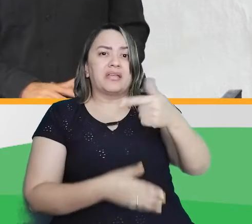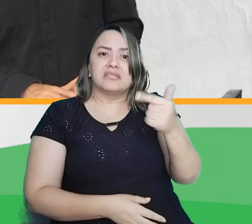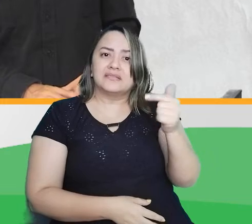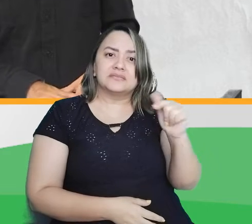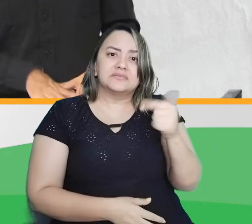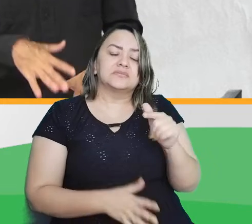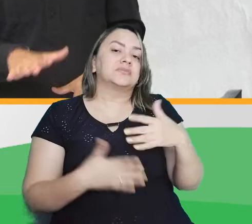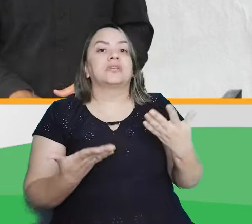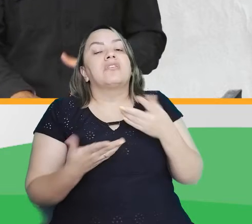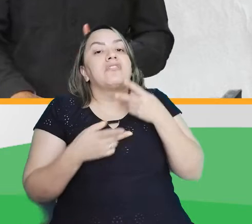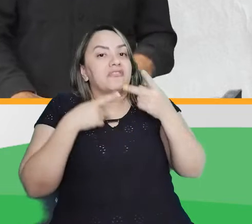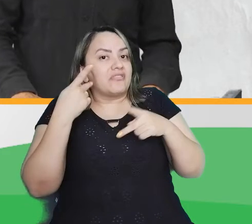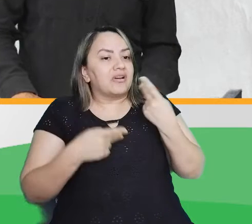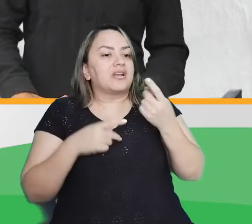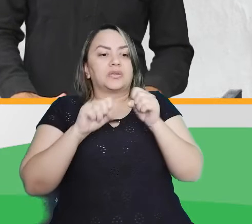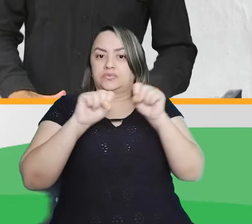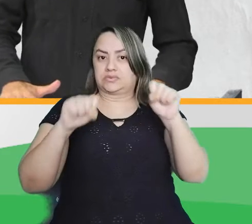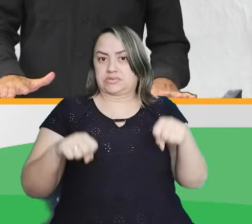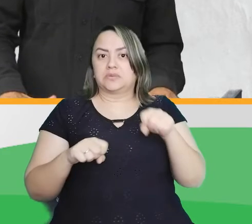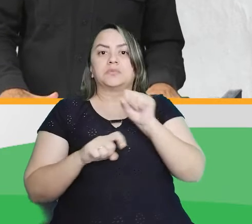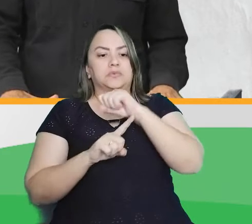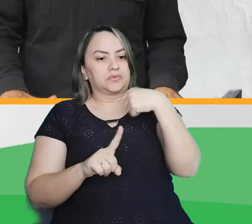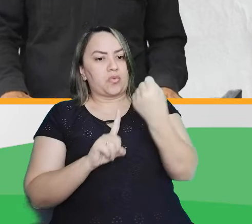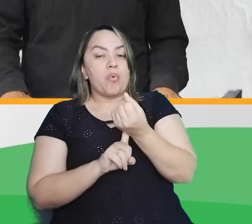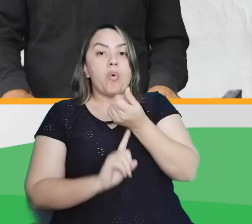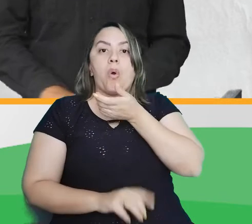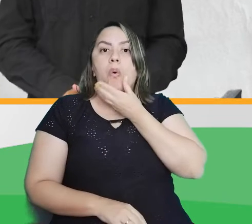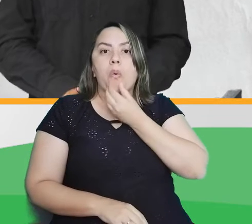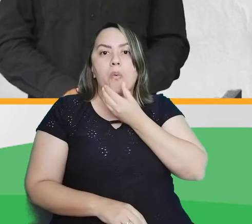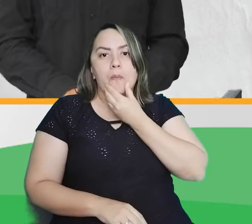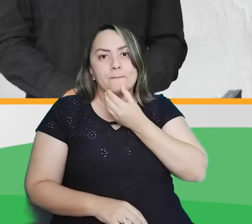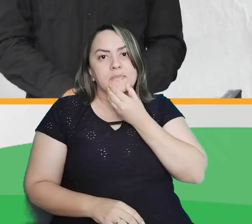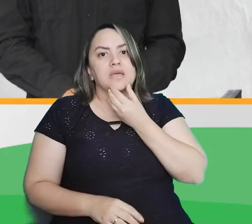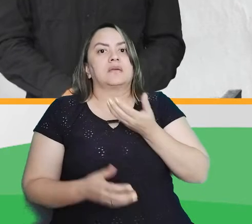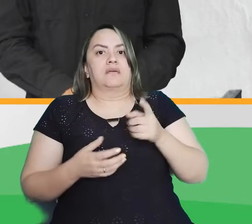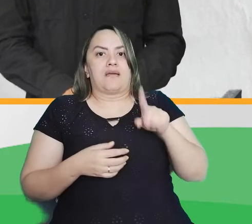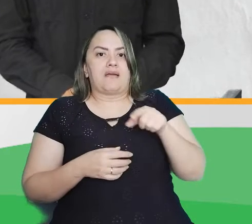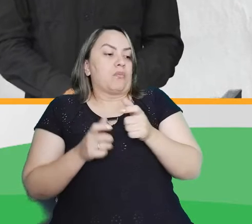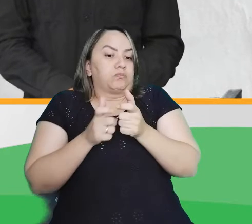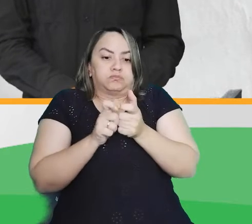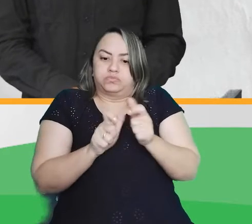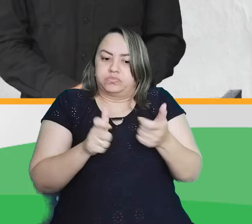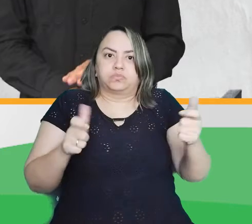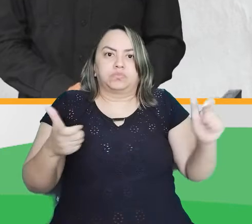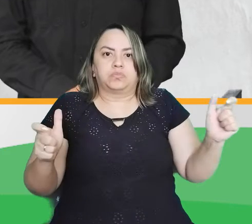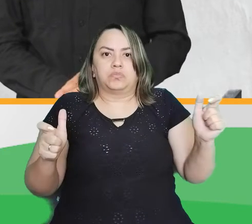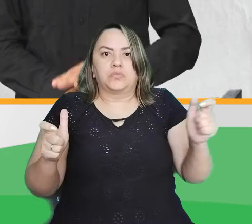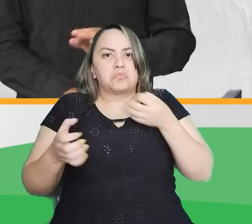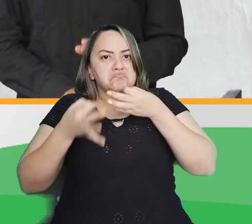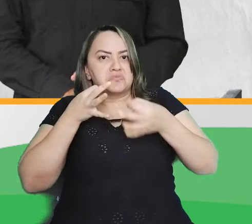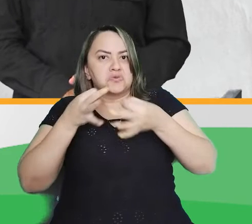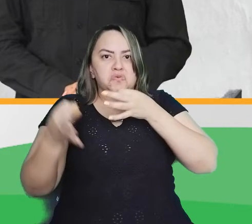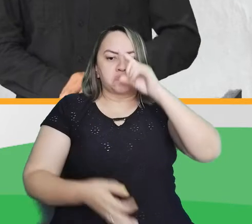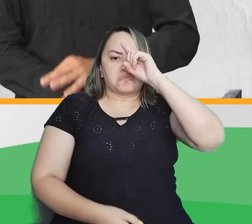social no qual homens ocupam a centralidade do poder e das decisões significa dizer que